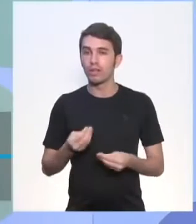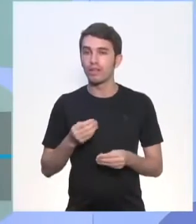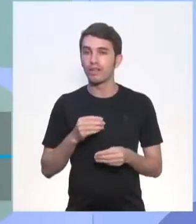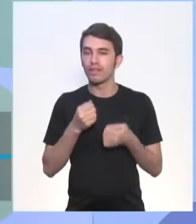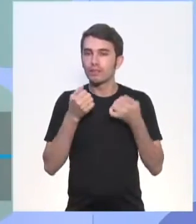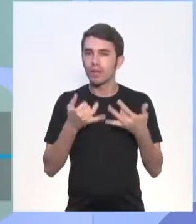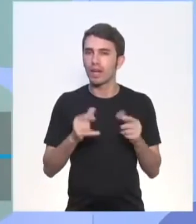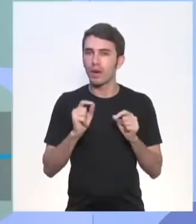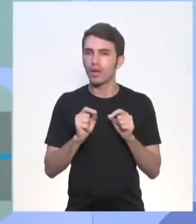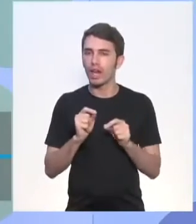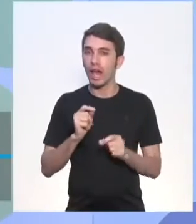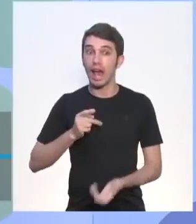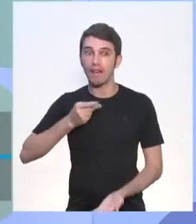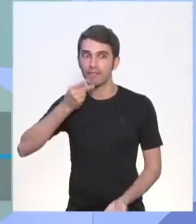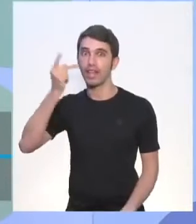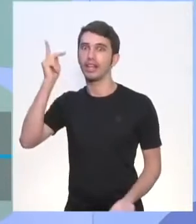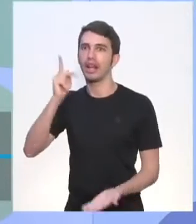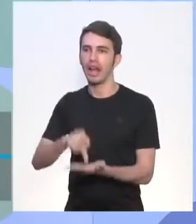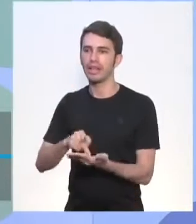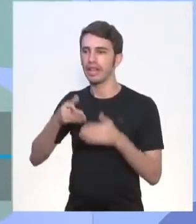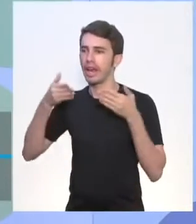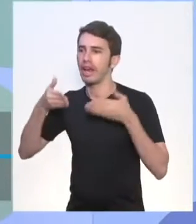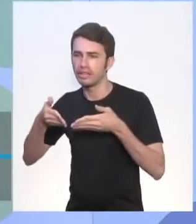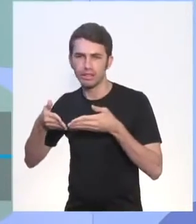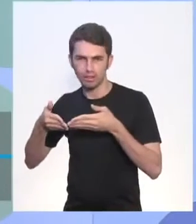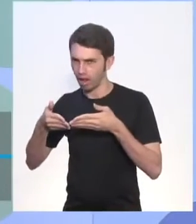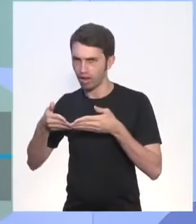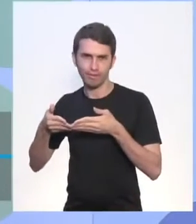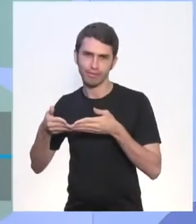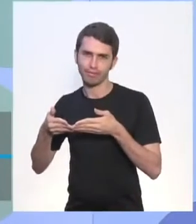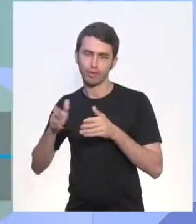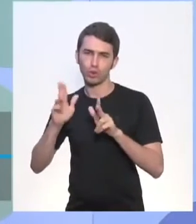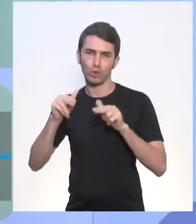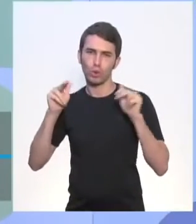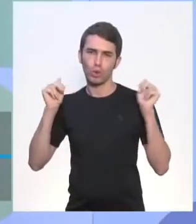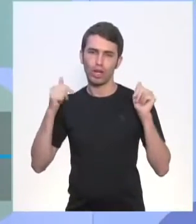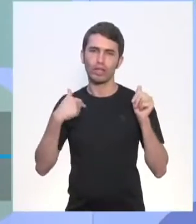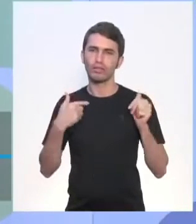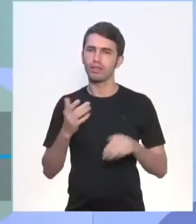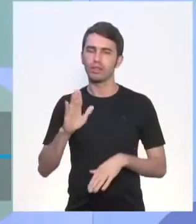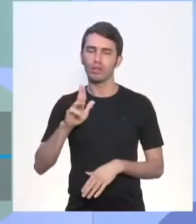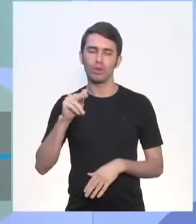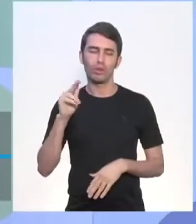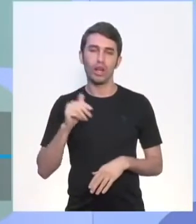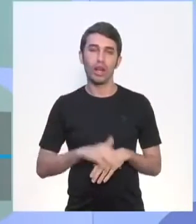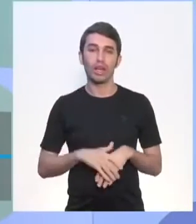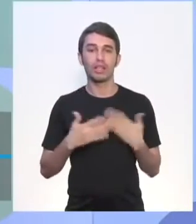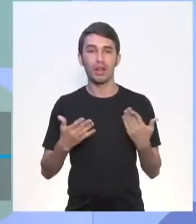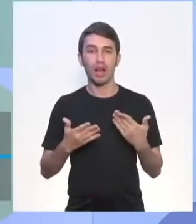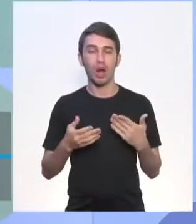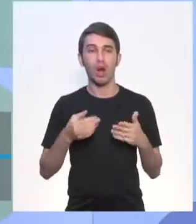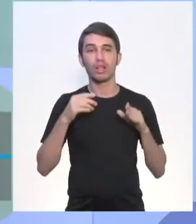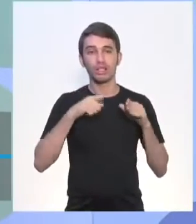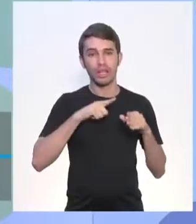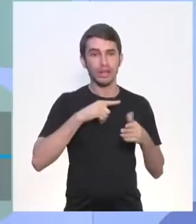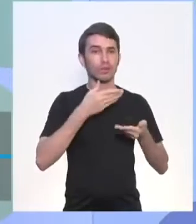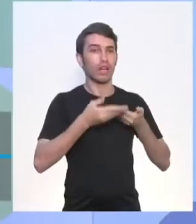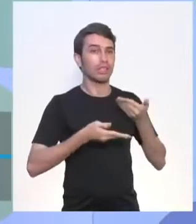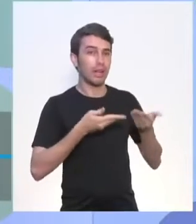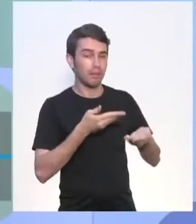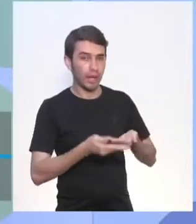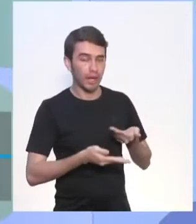nunca fecha uma verdade. Tipo, não, fica tranquilo que é 100% de certeza que você vai estar assim. Não, geralmente é assim, vai ter o tratamento, vai